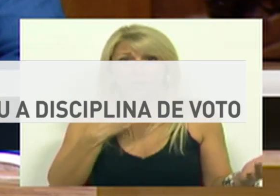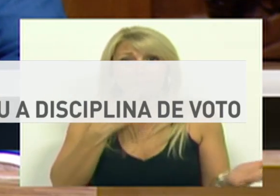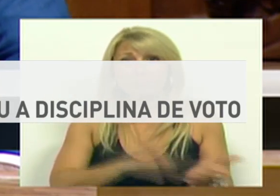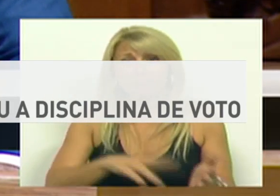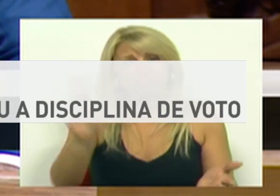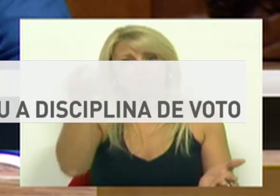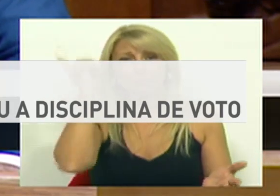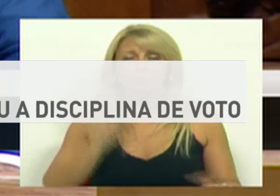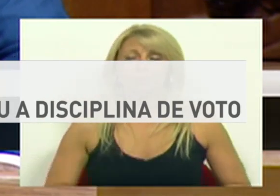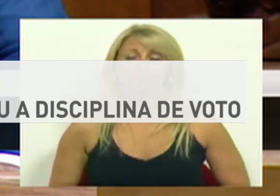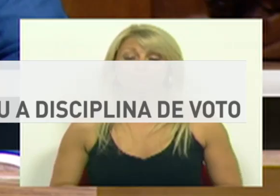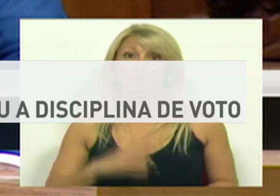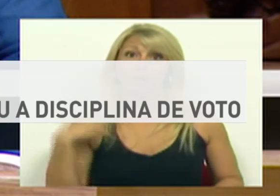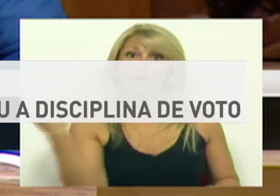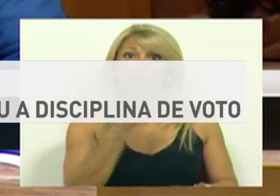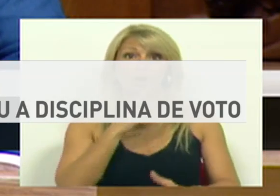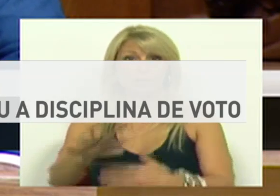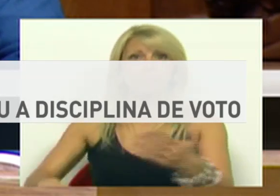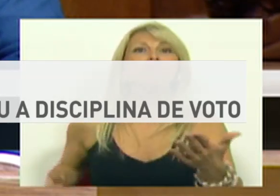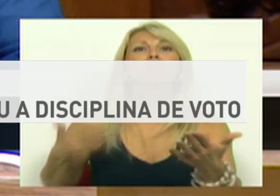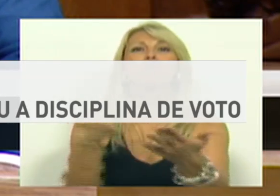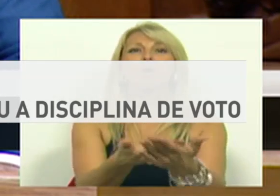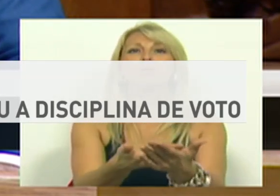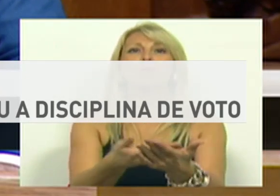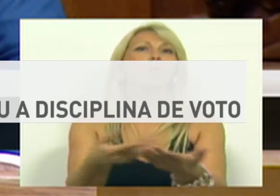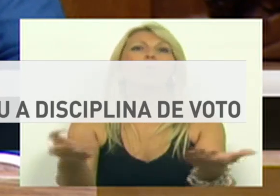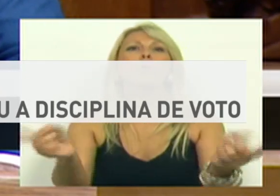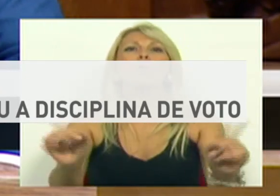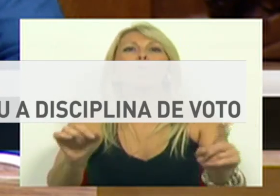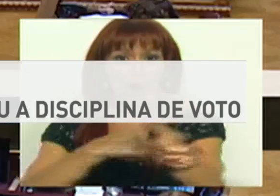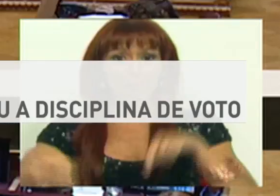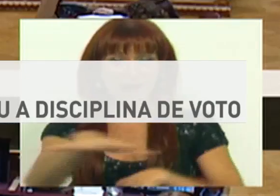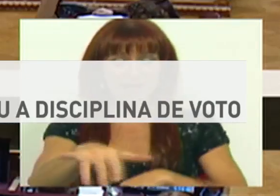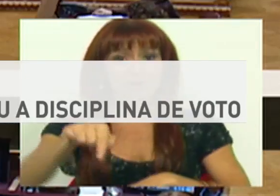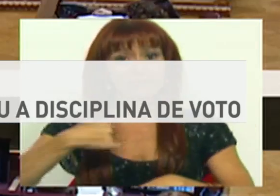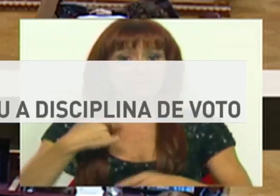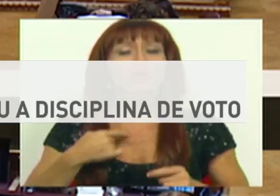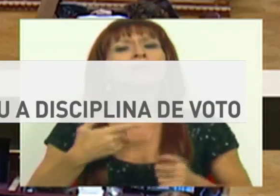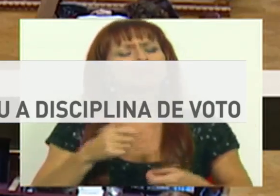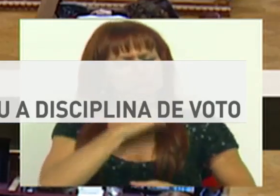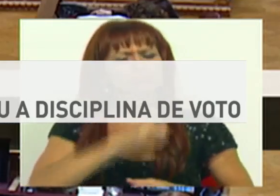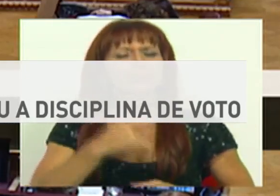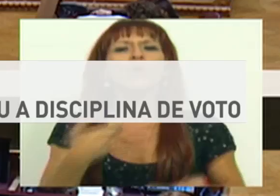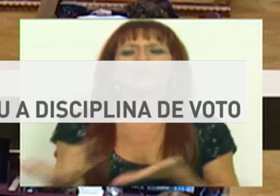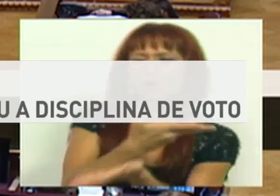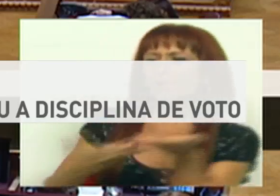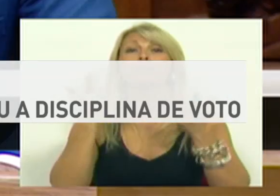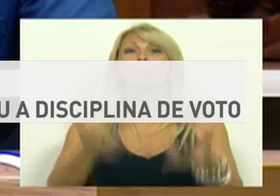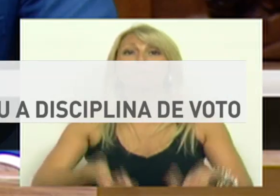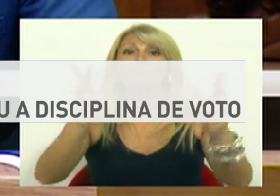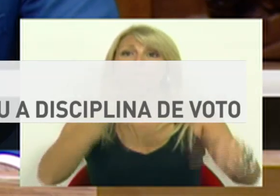infundado a nossa proposta não é um gesto para a galeria é autêntica